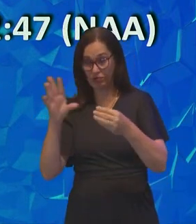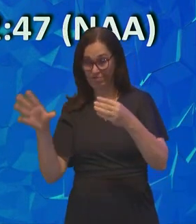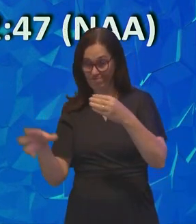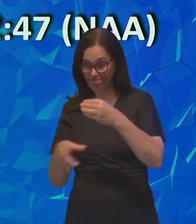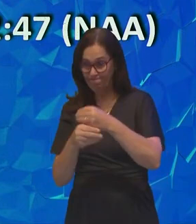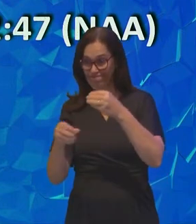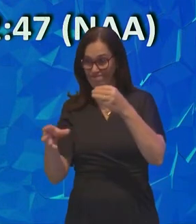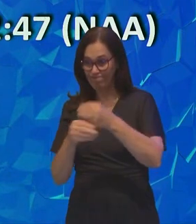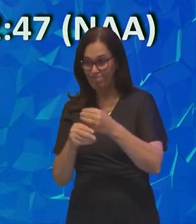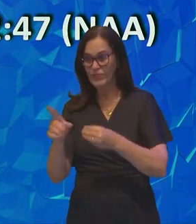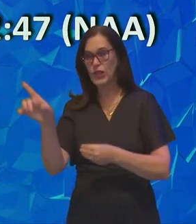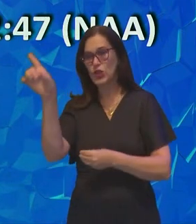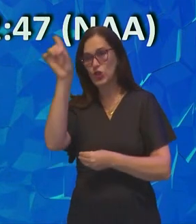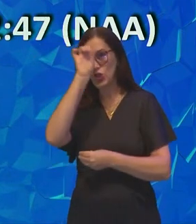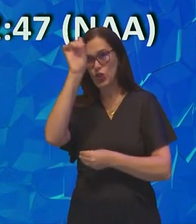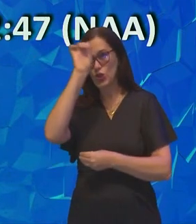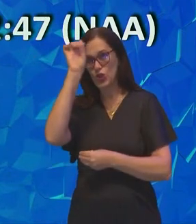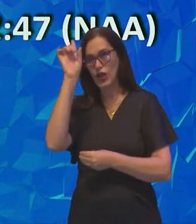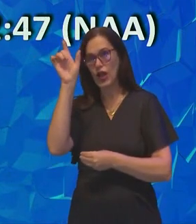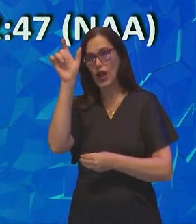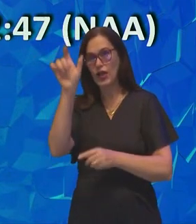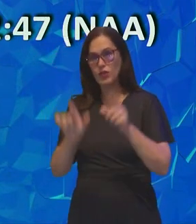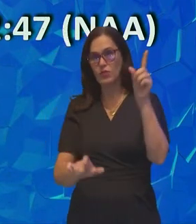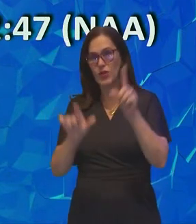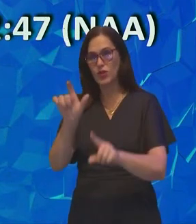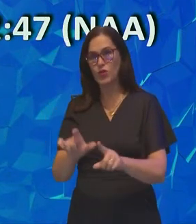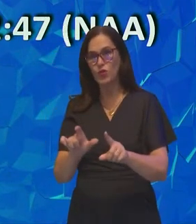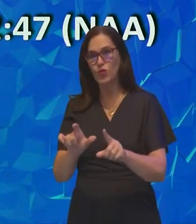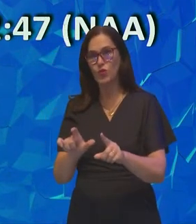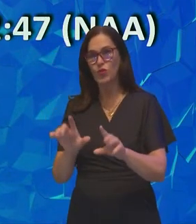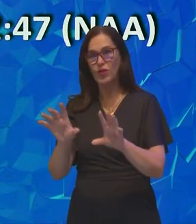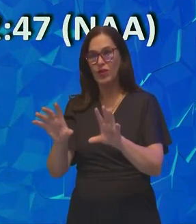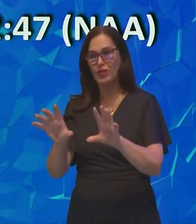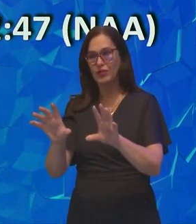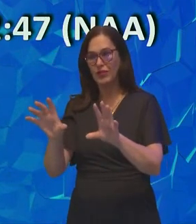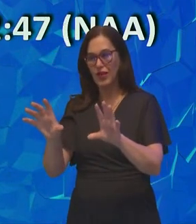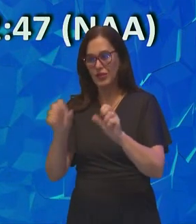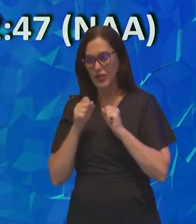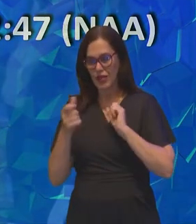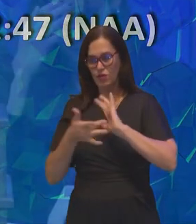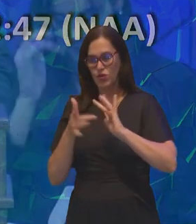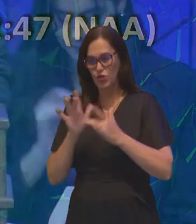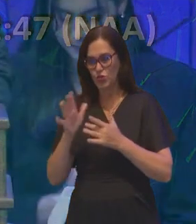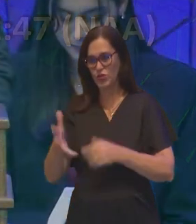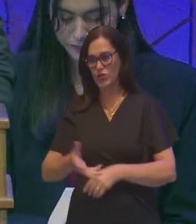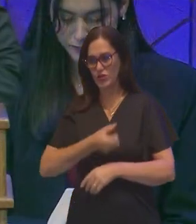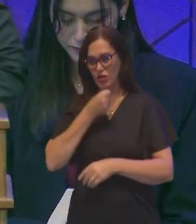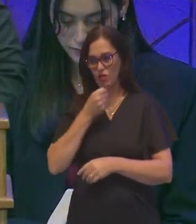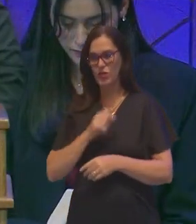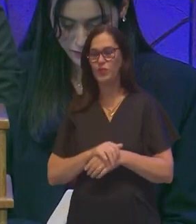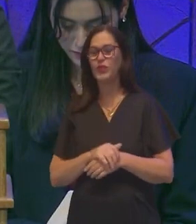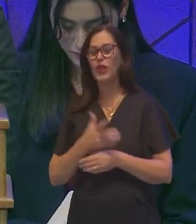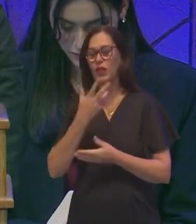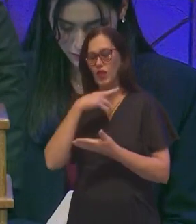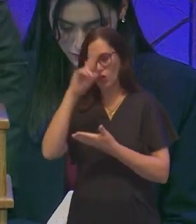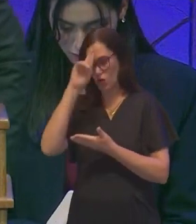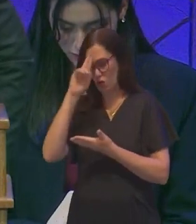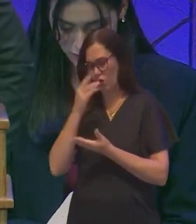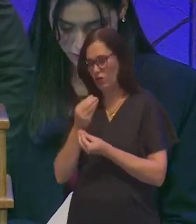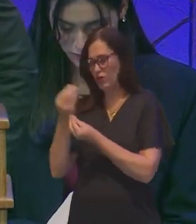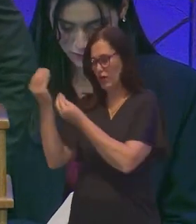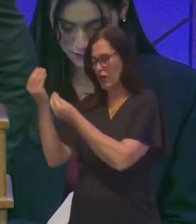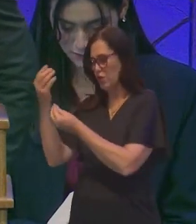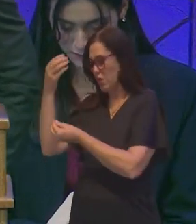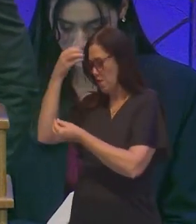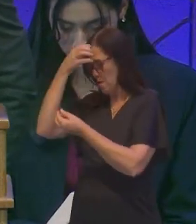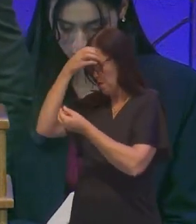dia a dia, os que iam sendo salvos. Vamos orar mais uma vez. Senhor, entregamos a nossa